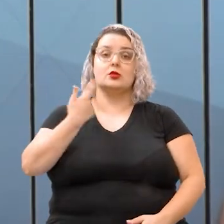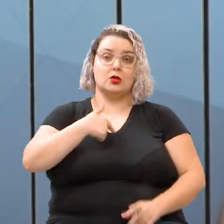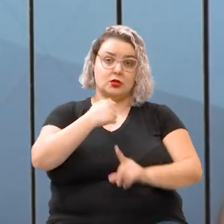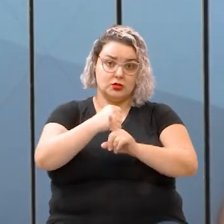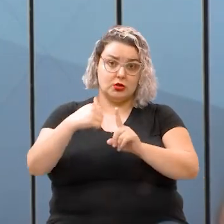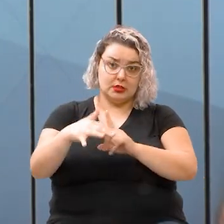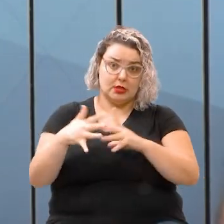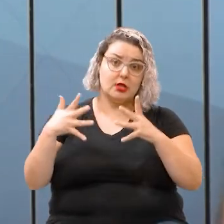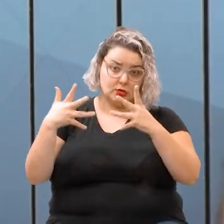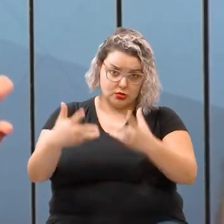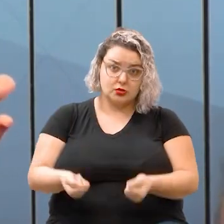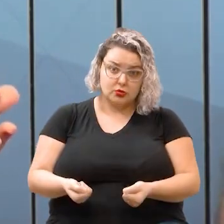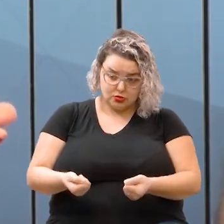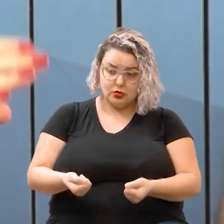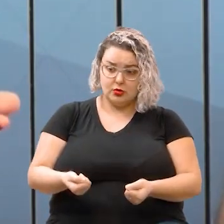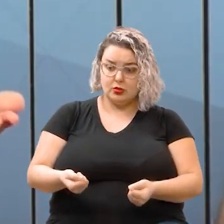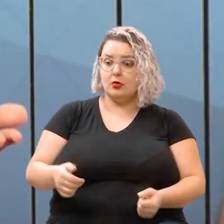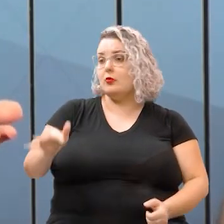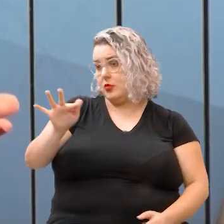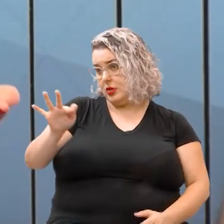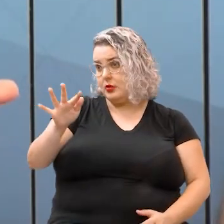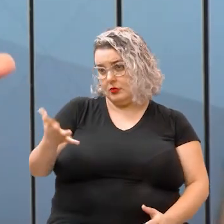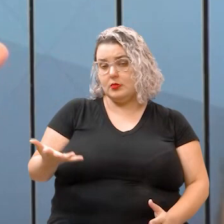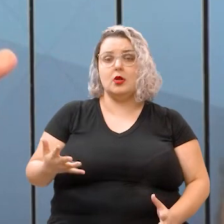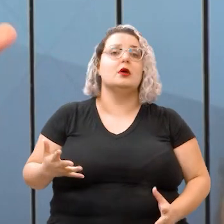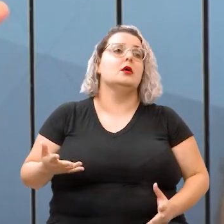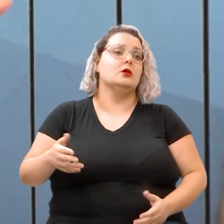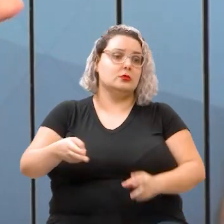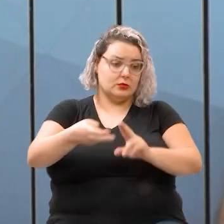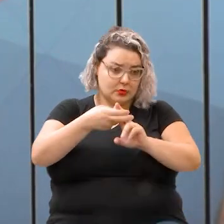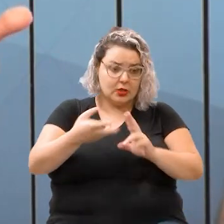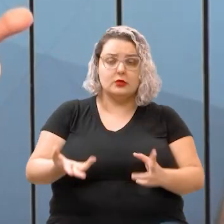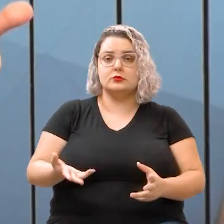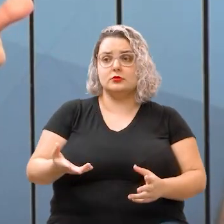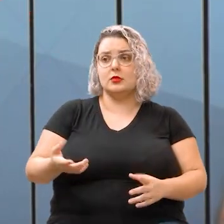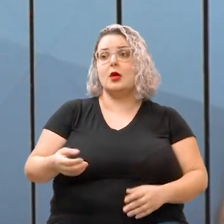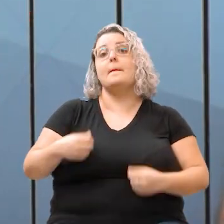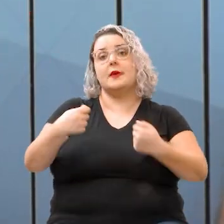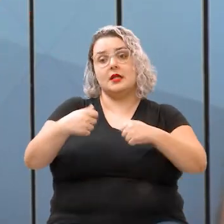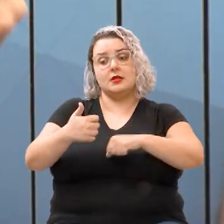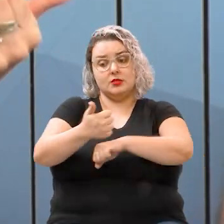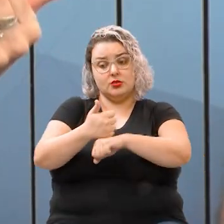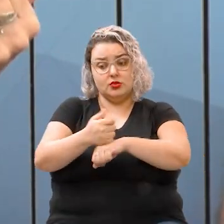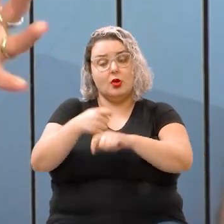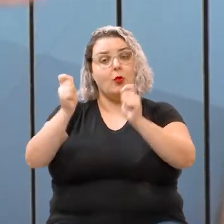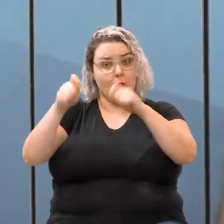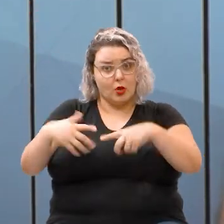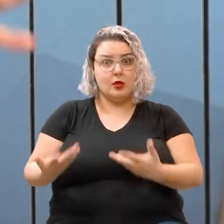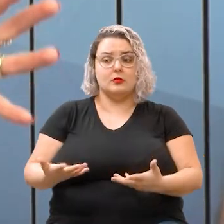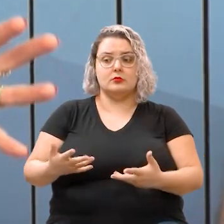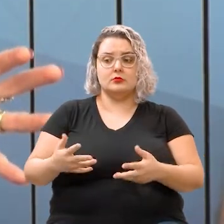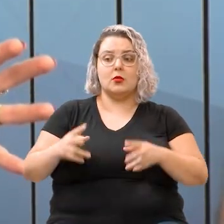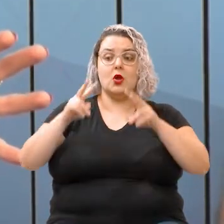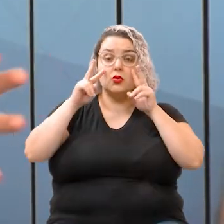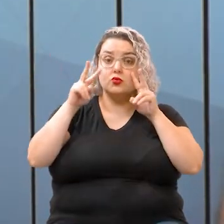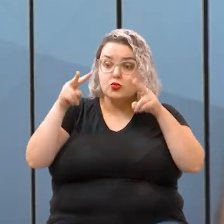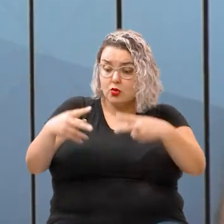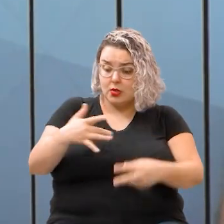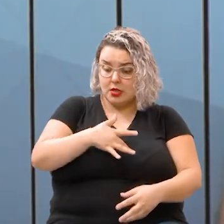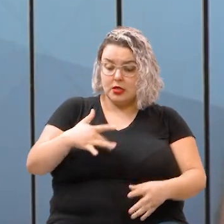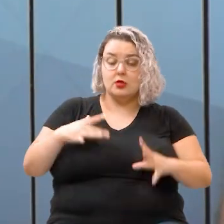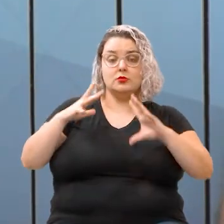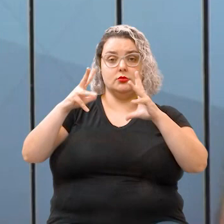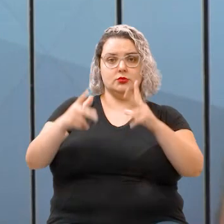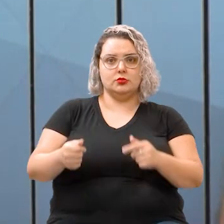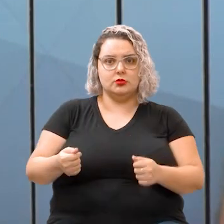sociedade em geral, não só em relação ao SUS, mas na sociedade, né? Ela precisa formar profissionais capazes de olhar a saúde como um